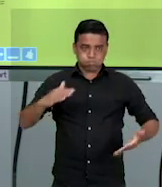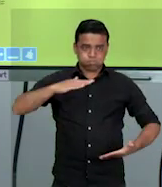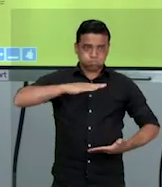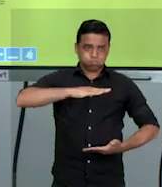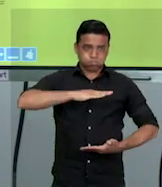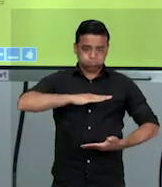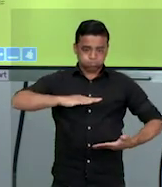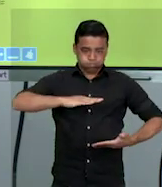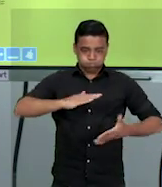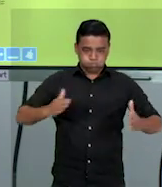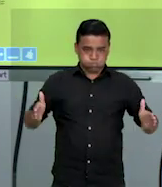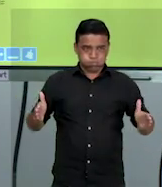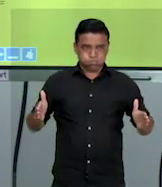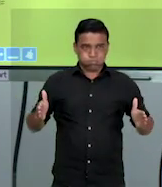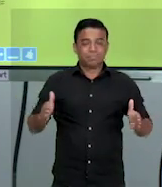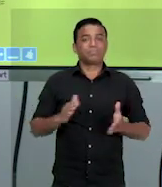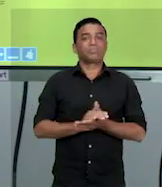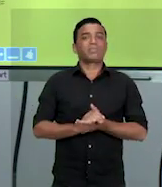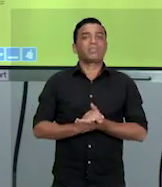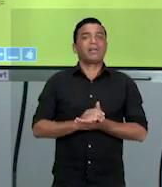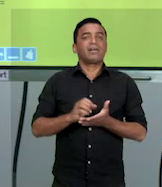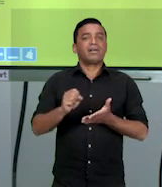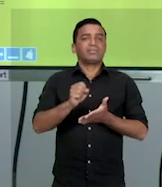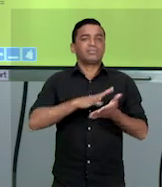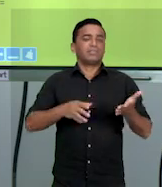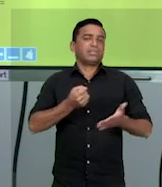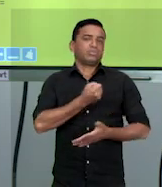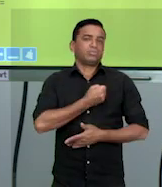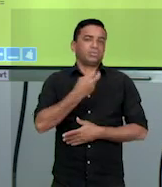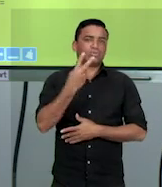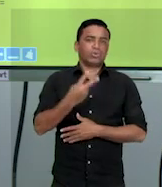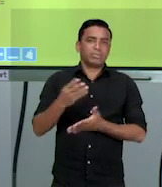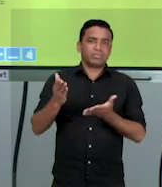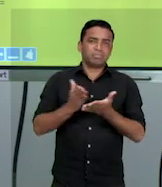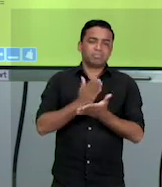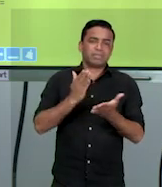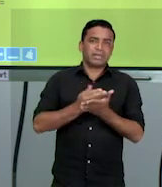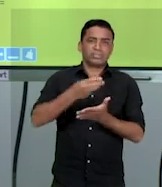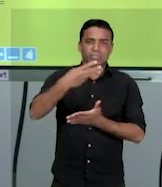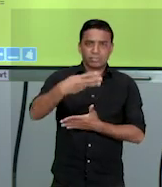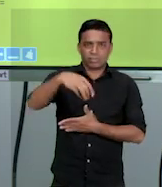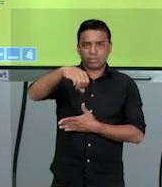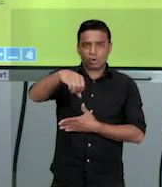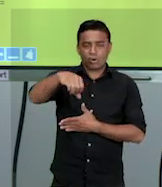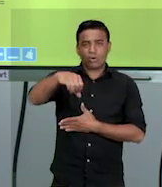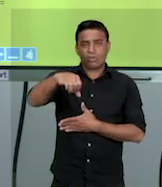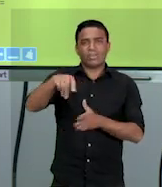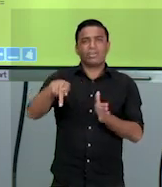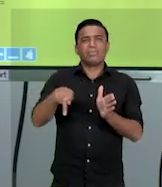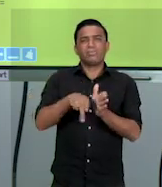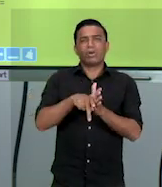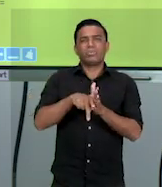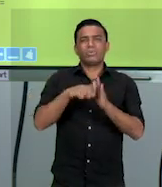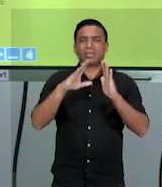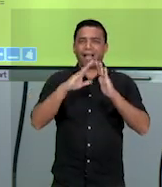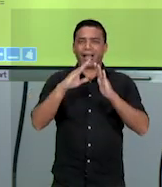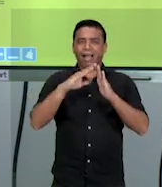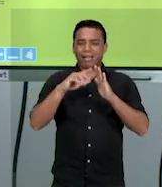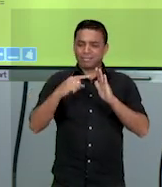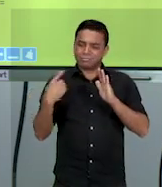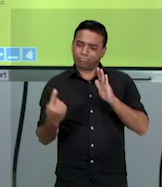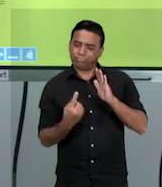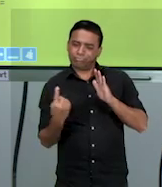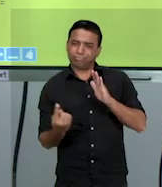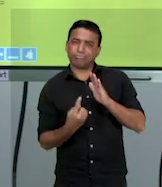o exercício 2, que está na página 39, já fala do hidrômetro, né? Que foi